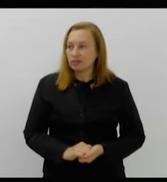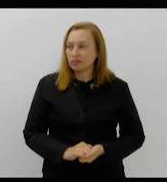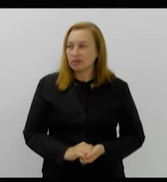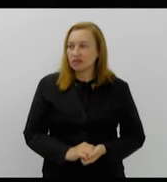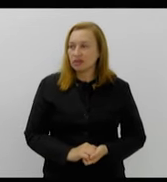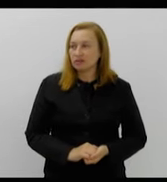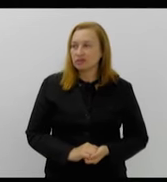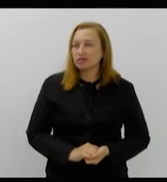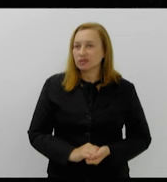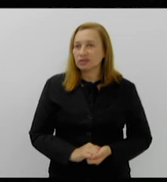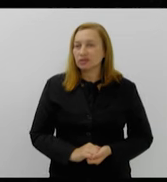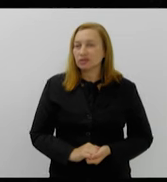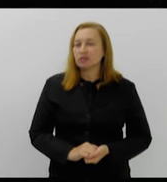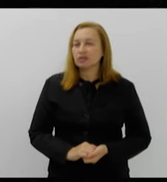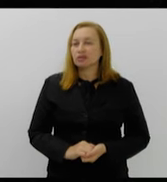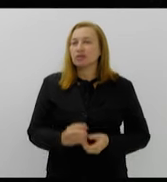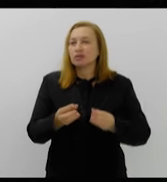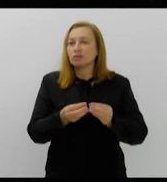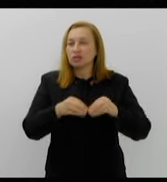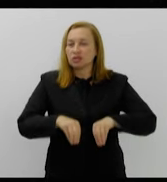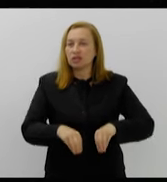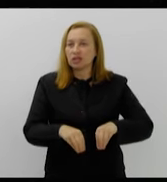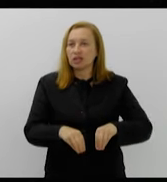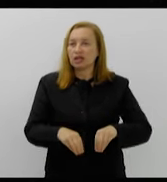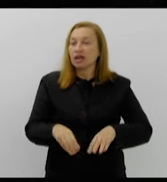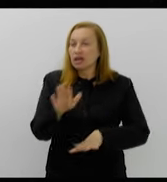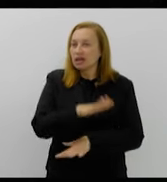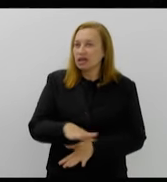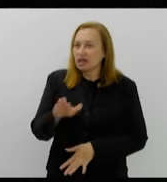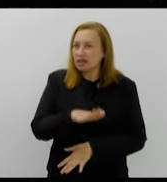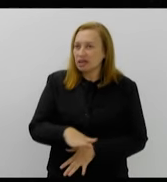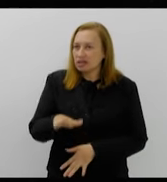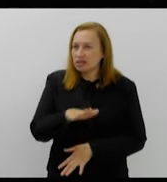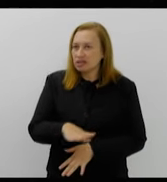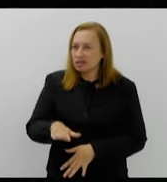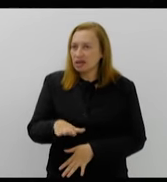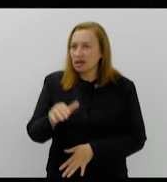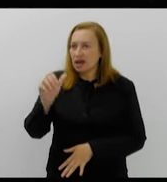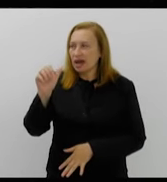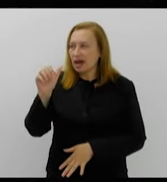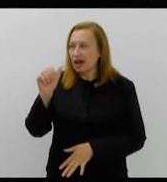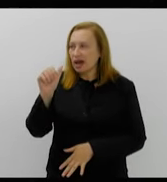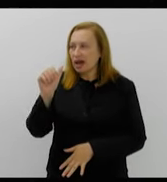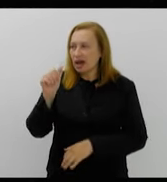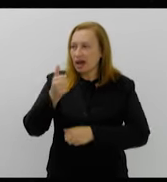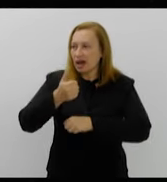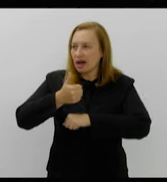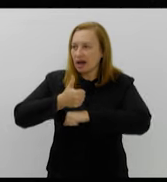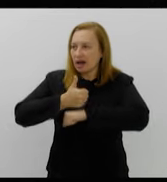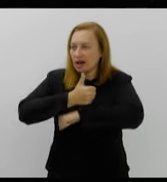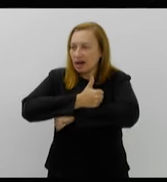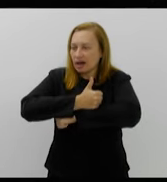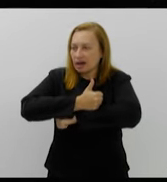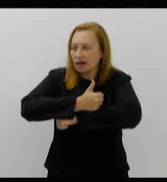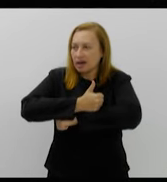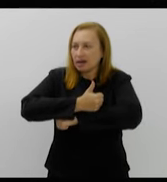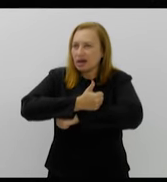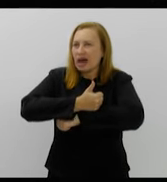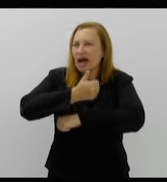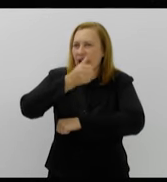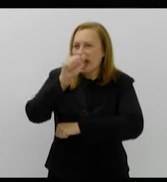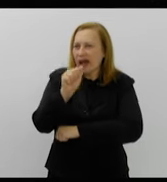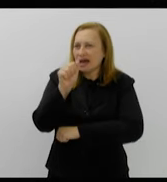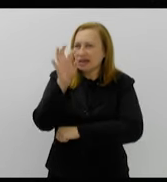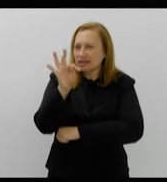mamente crianças atípicas que tiveram seus planos cancelados começamos os